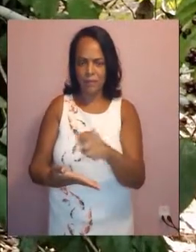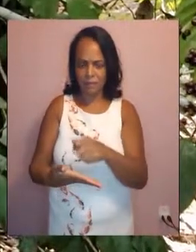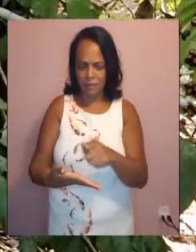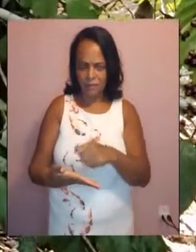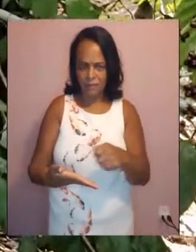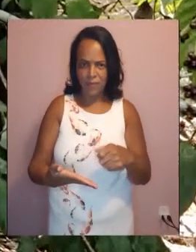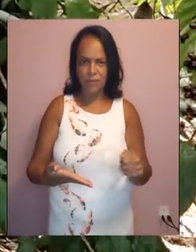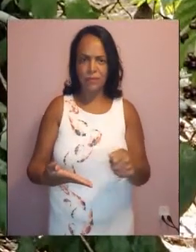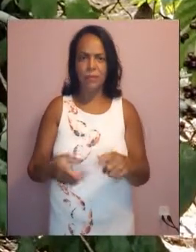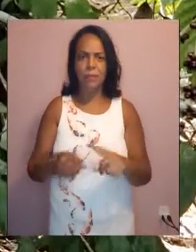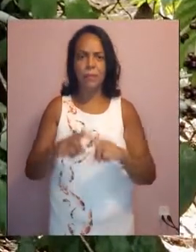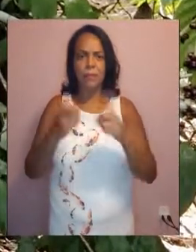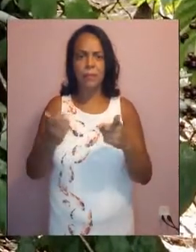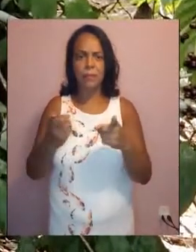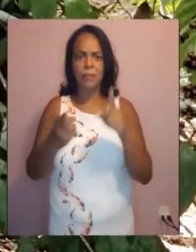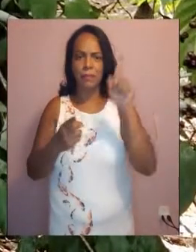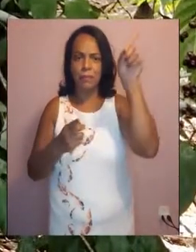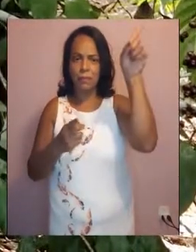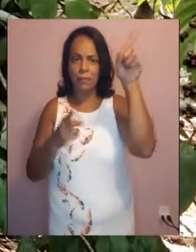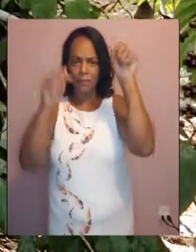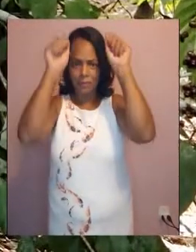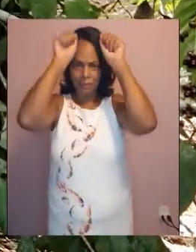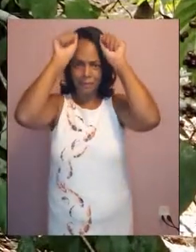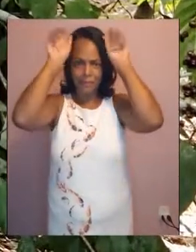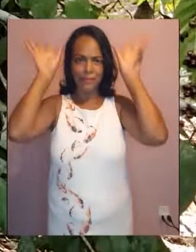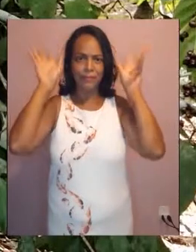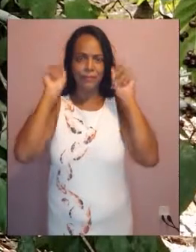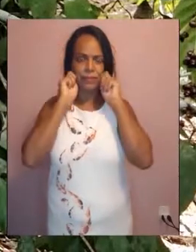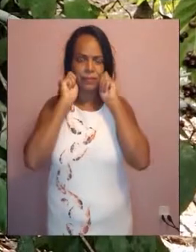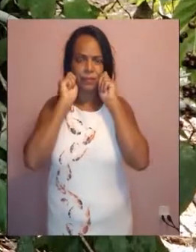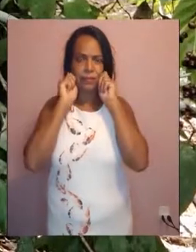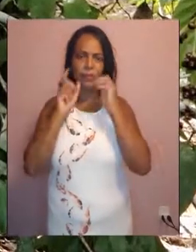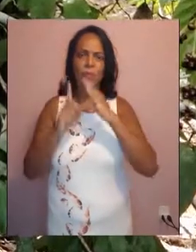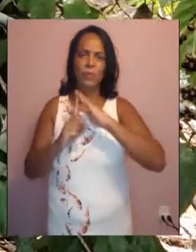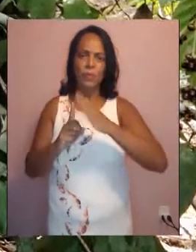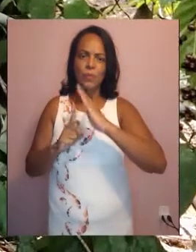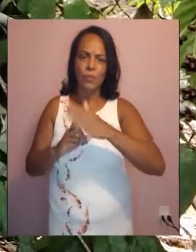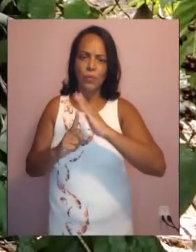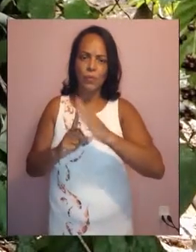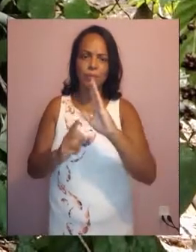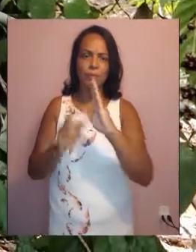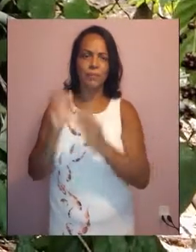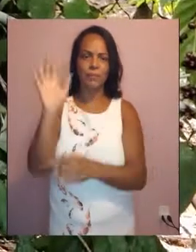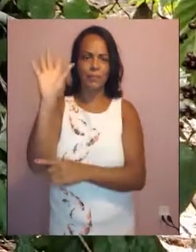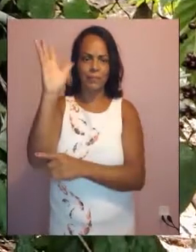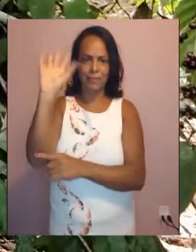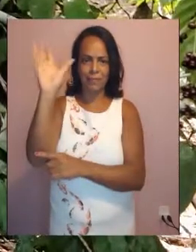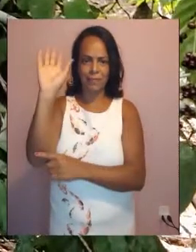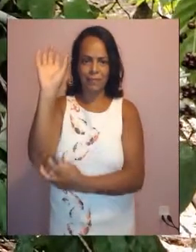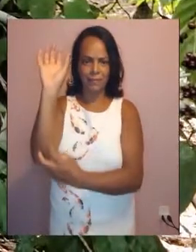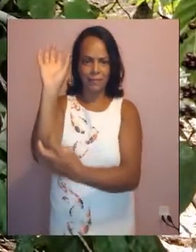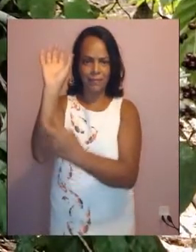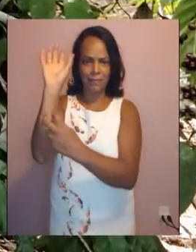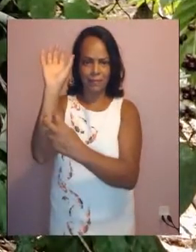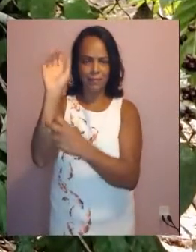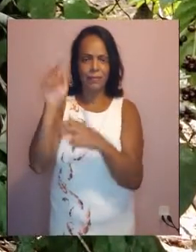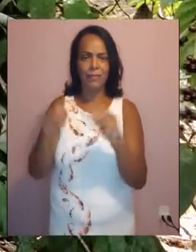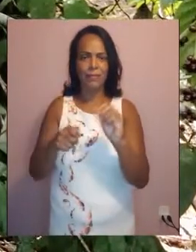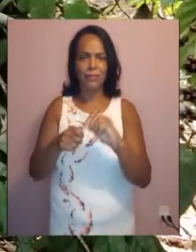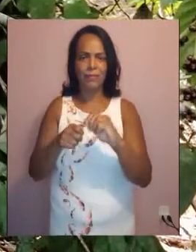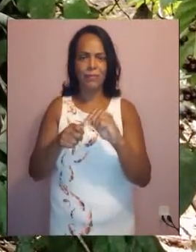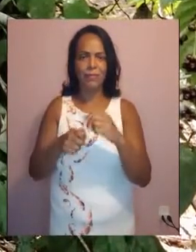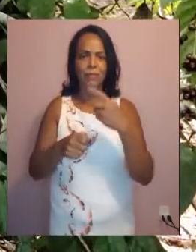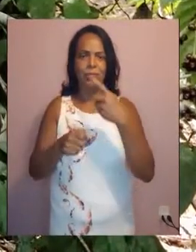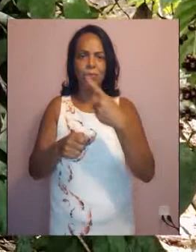e fazendo então o seu movimento, ele pôde encontrar-se, né? Teve